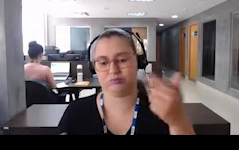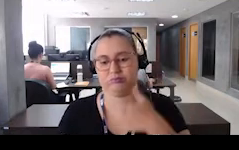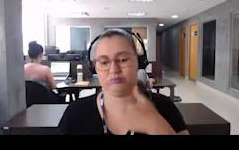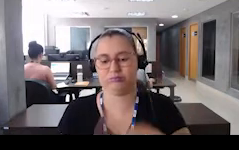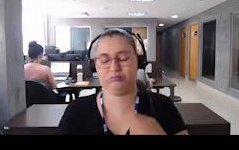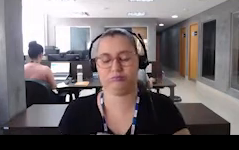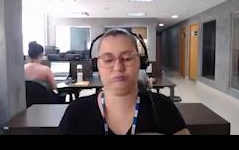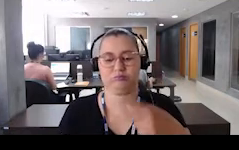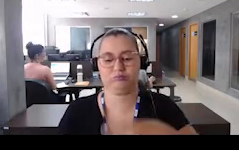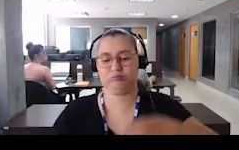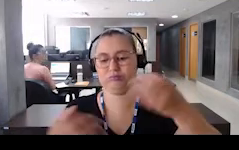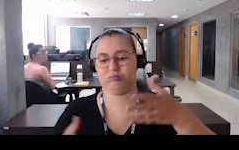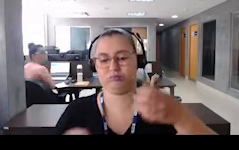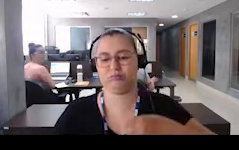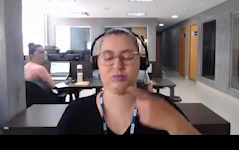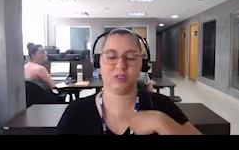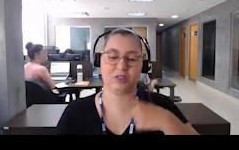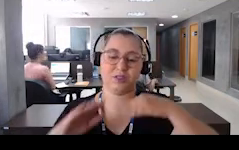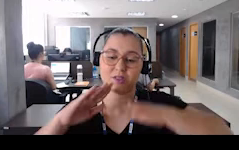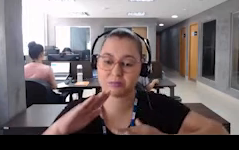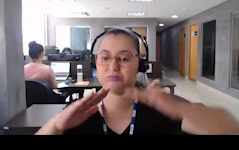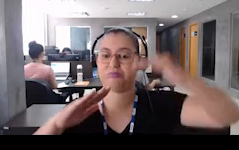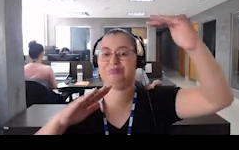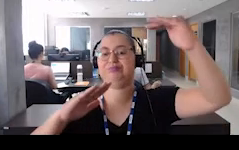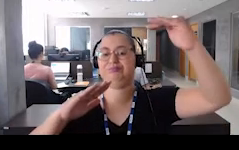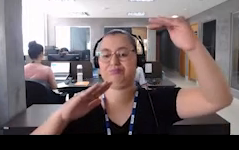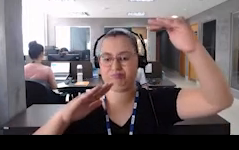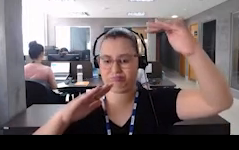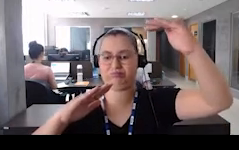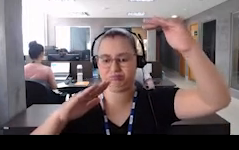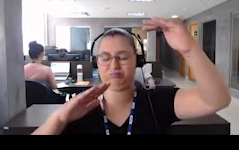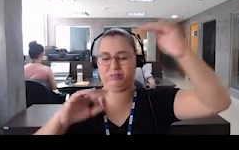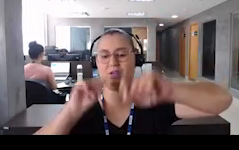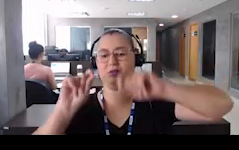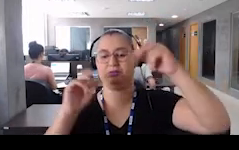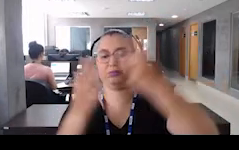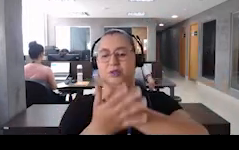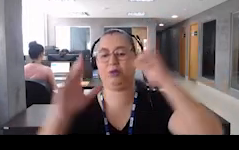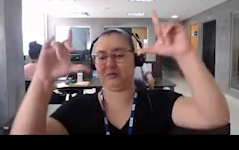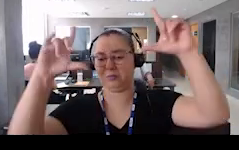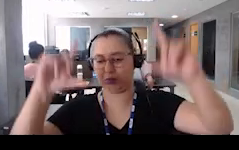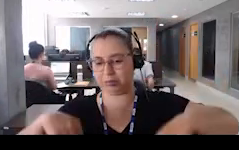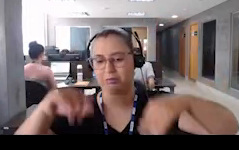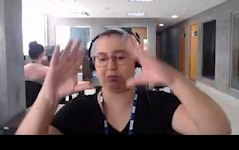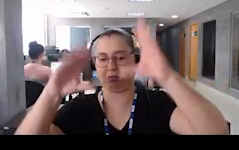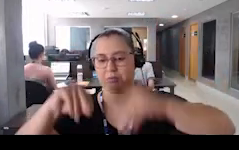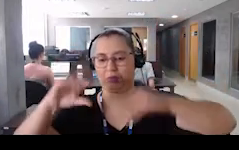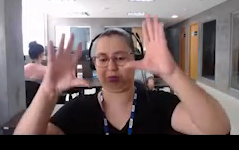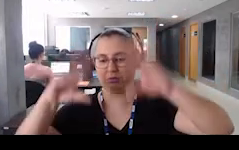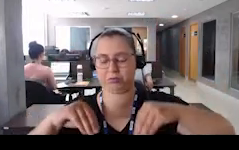ele não conseguiria atender a demanda, né, que a gente tinha aqui instalada, certo? Então essa aqui, ó, é a